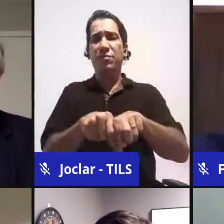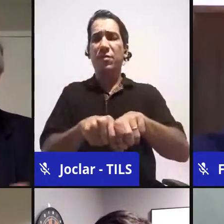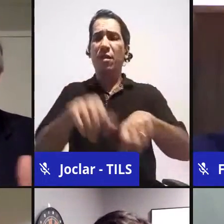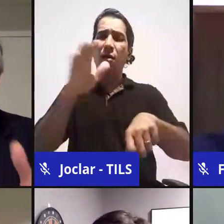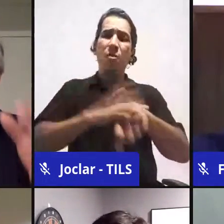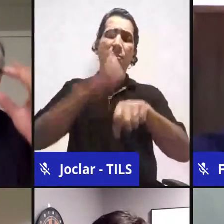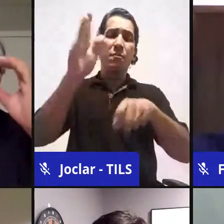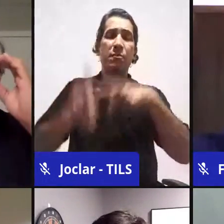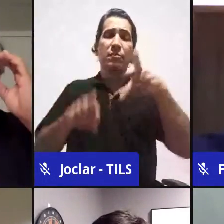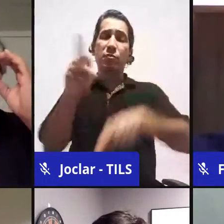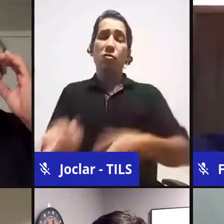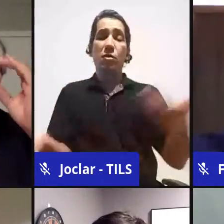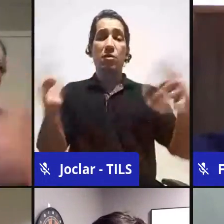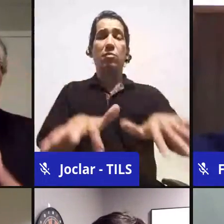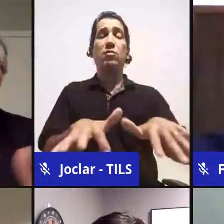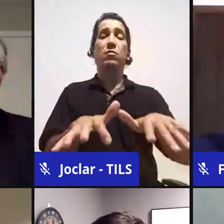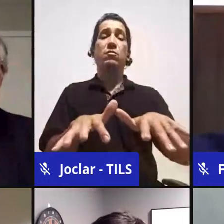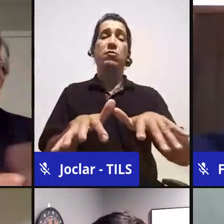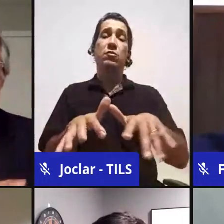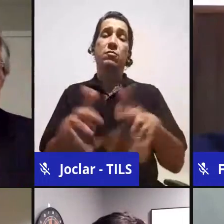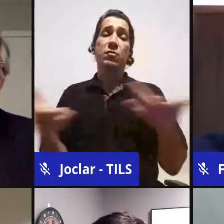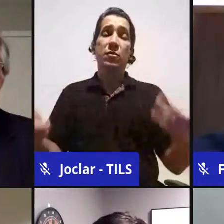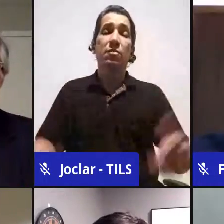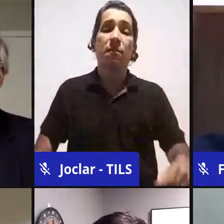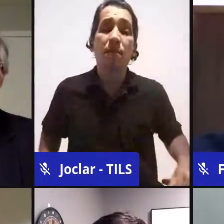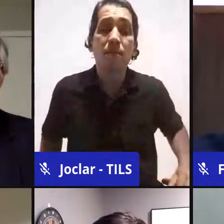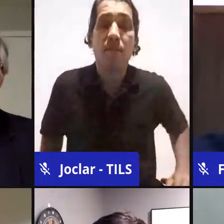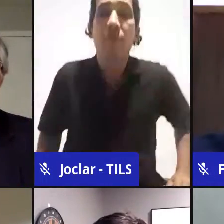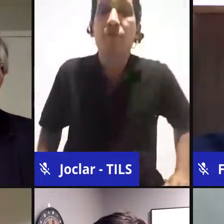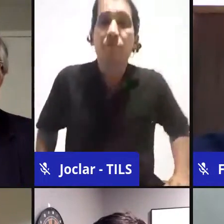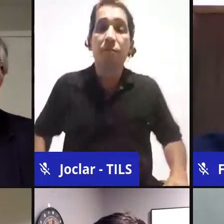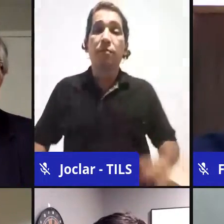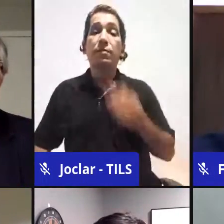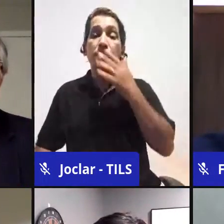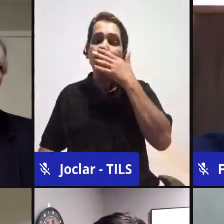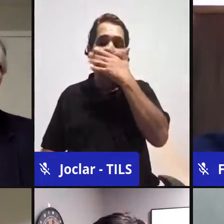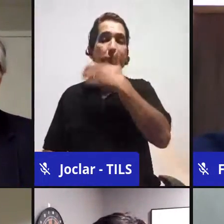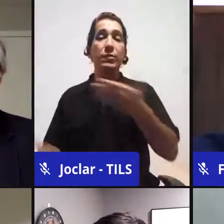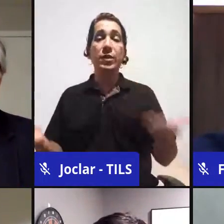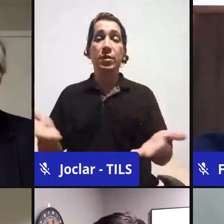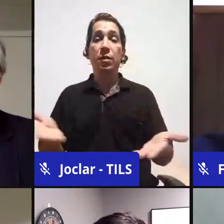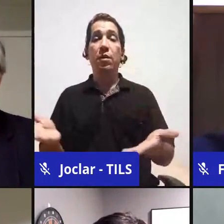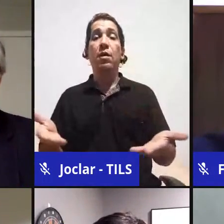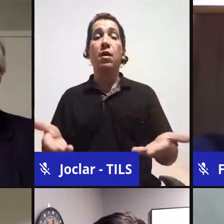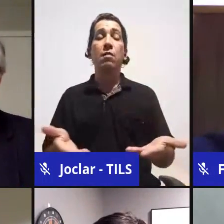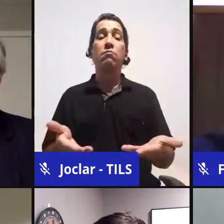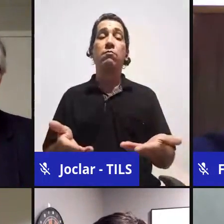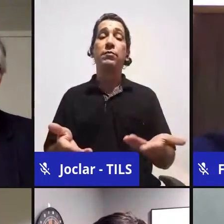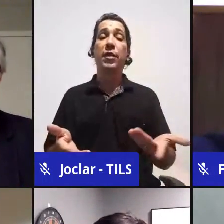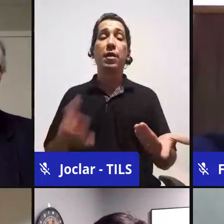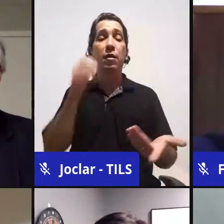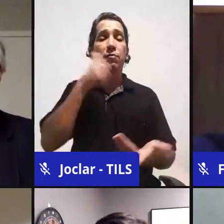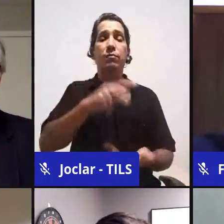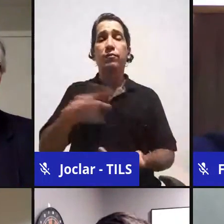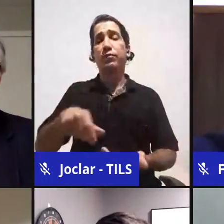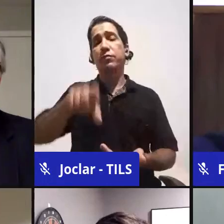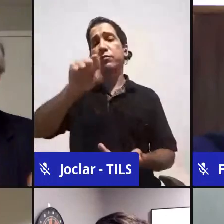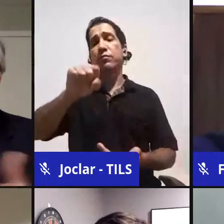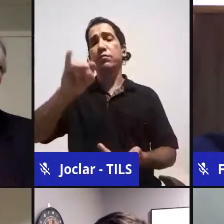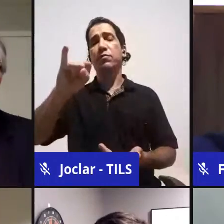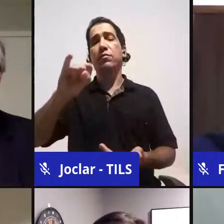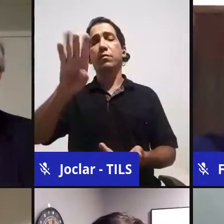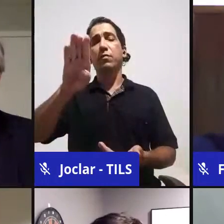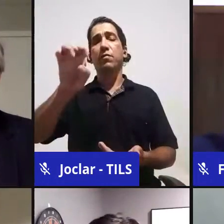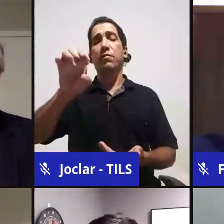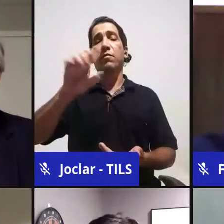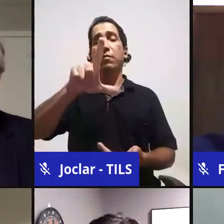brasileira. Basicamente era isso, e agora passo a palavra aí à professora Cibele para fazer as devidas aduições, e